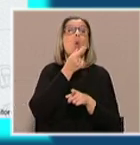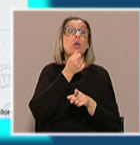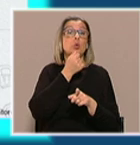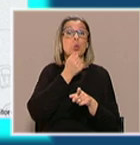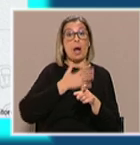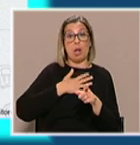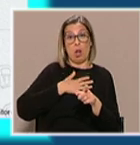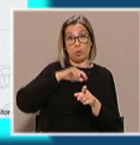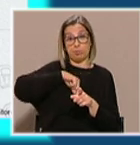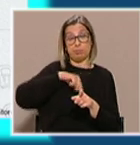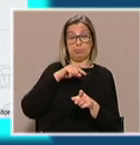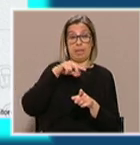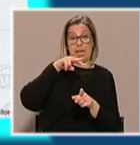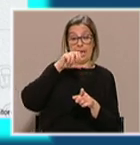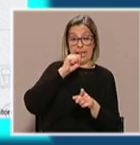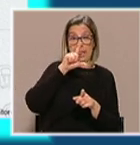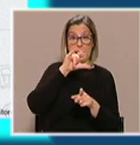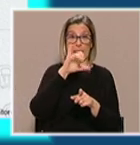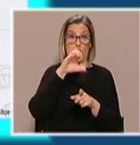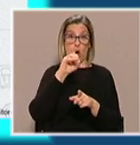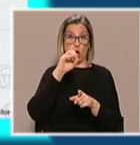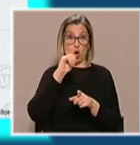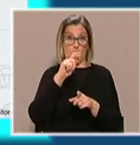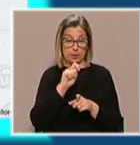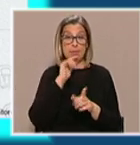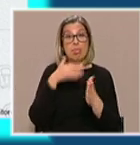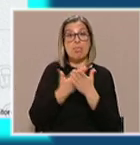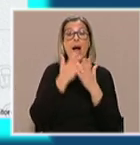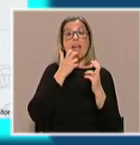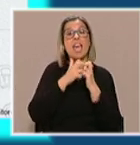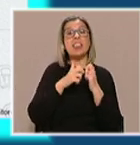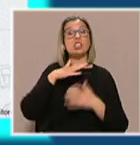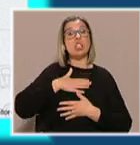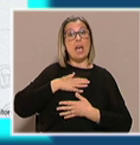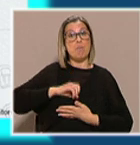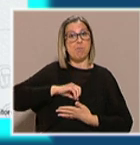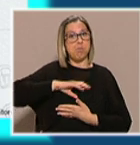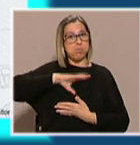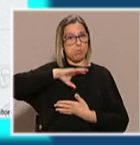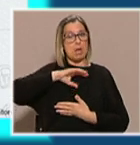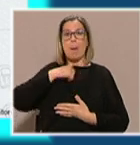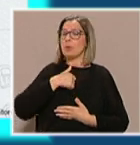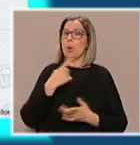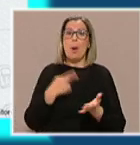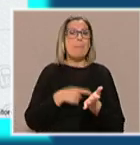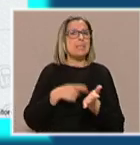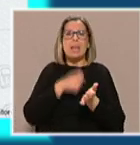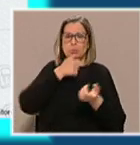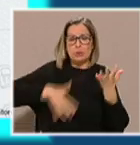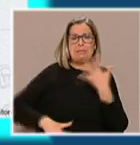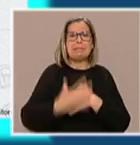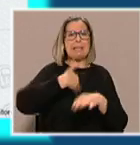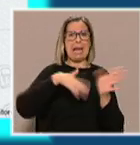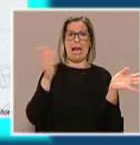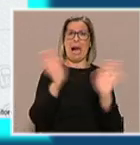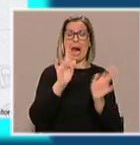nosso nutriente de excelência necessário para a produção de energia. Mas nós não precisamos dele no sangue, precisamos dele nas células para